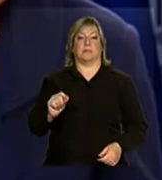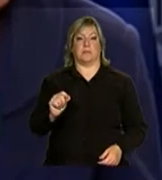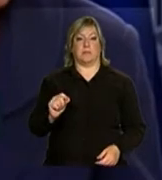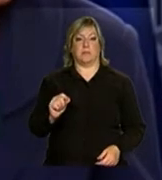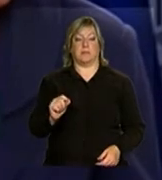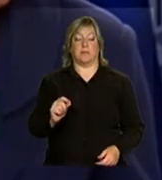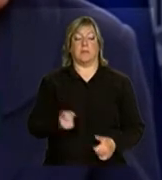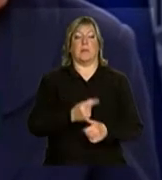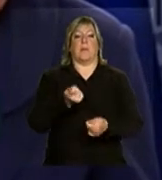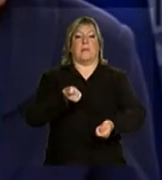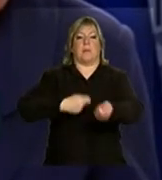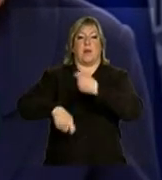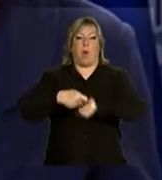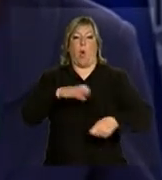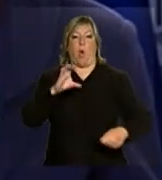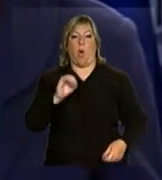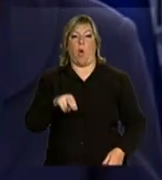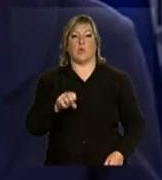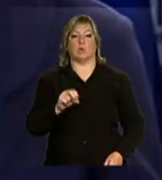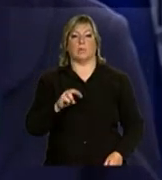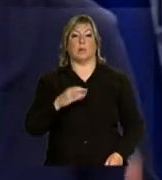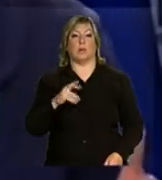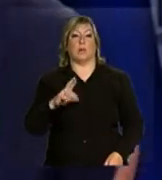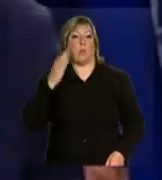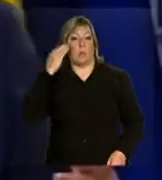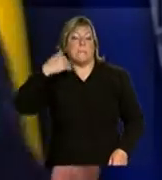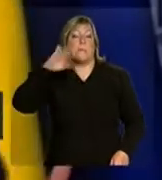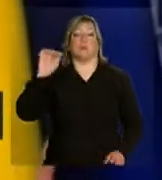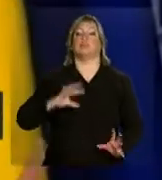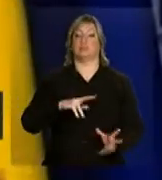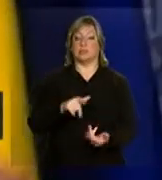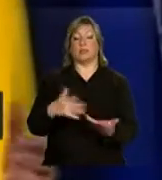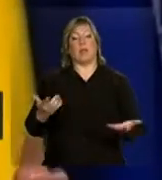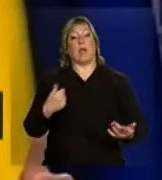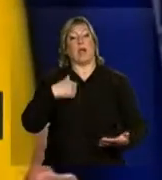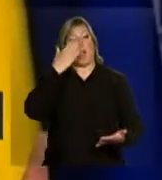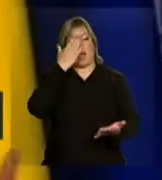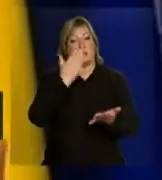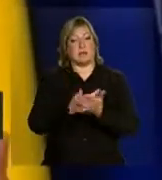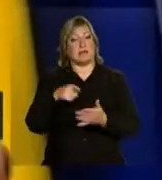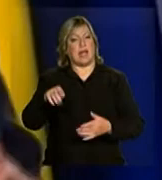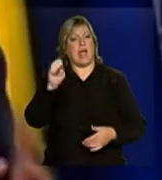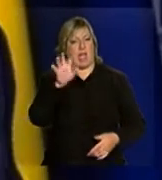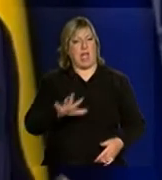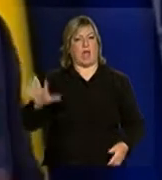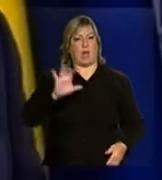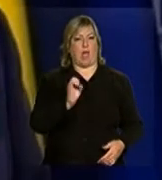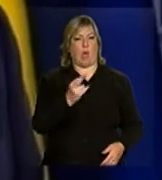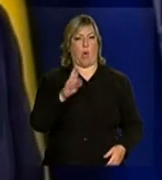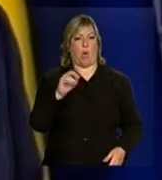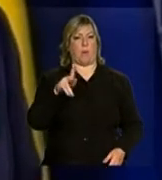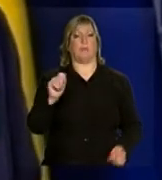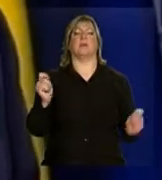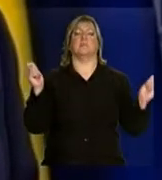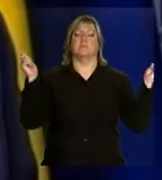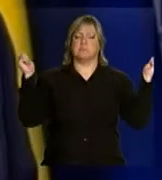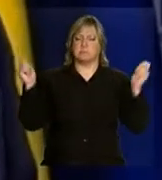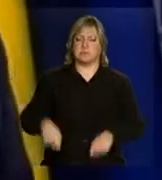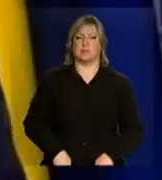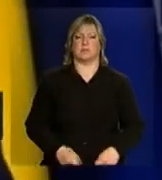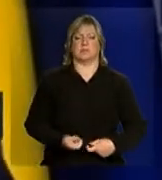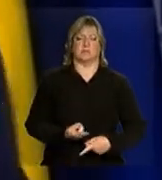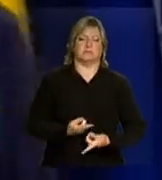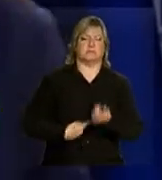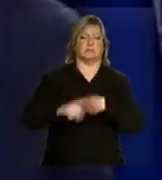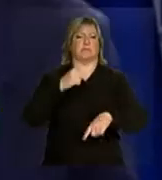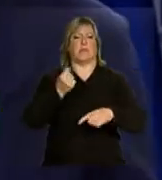o primeiro mercado consumidor do mundo, eu acredito que a Europa tem todas as condições de sair da crise.